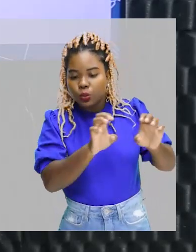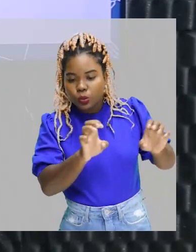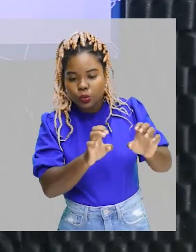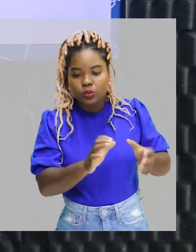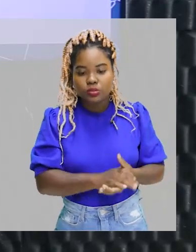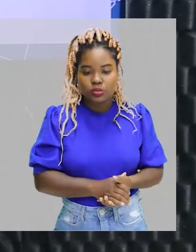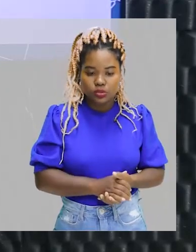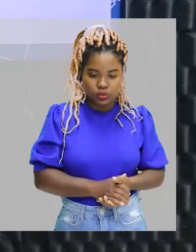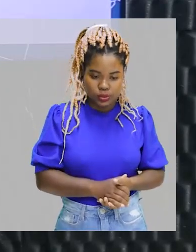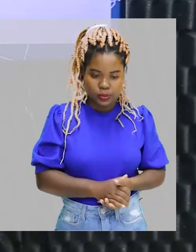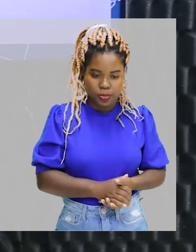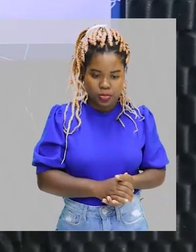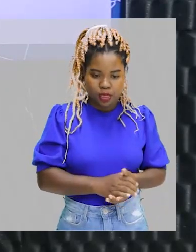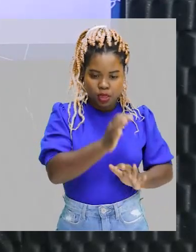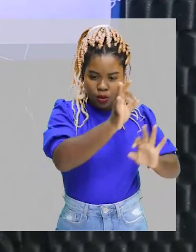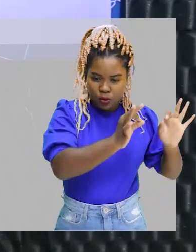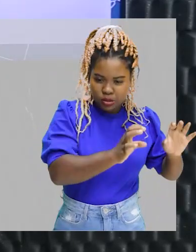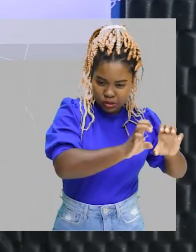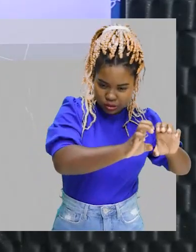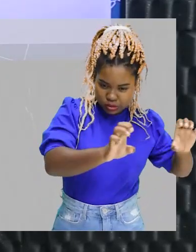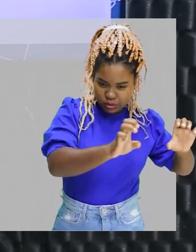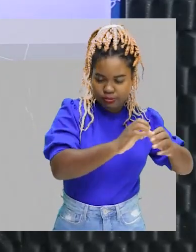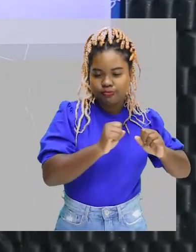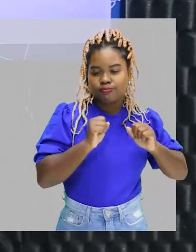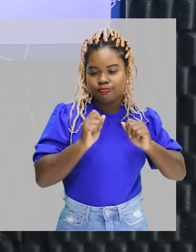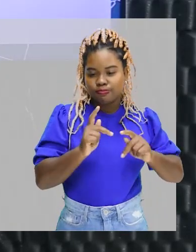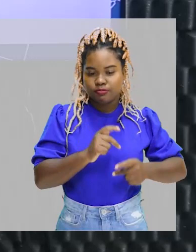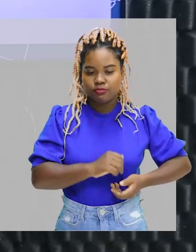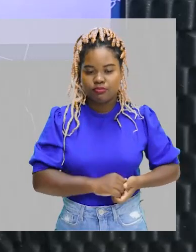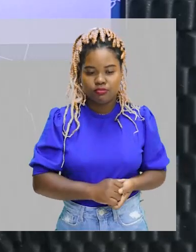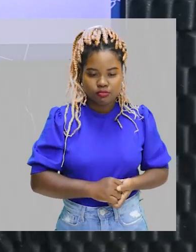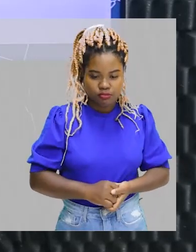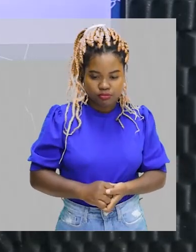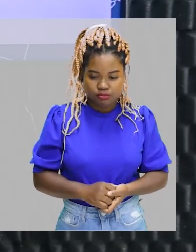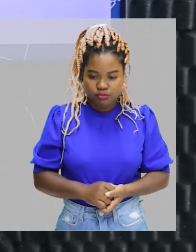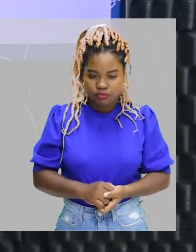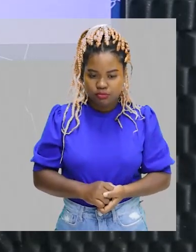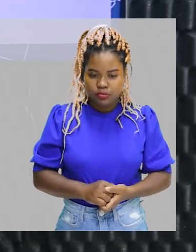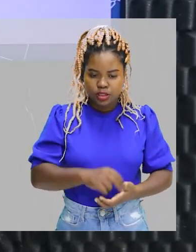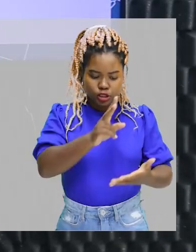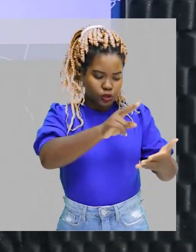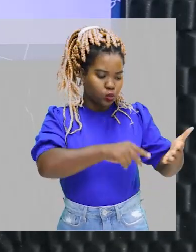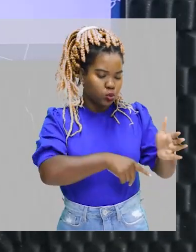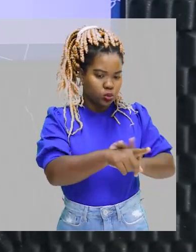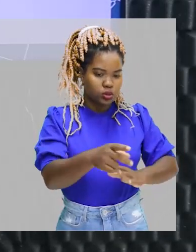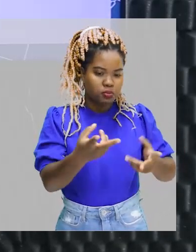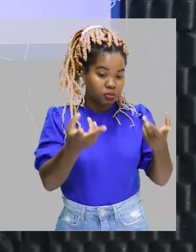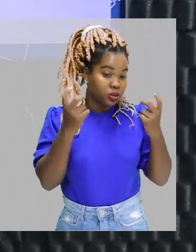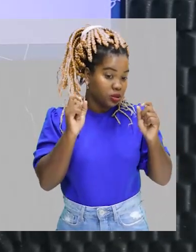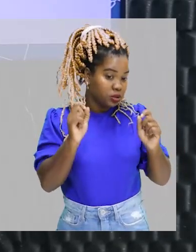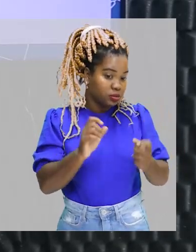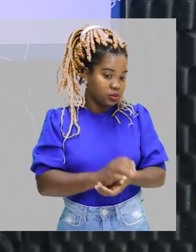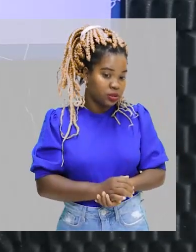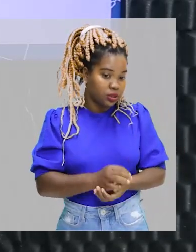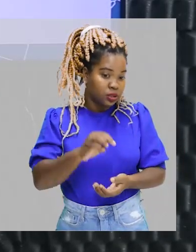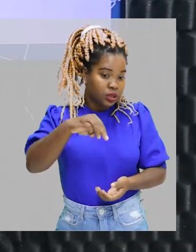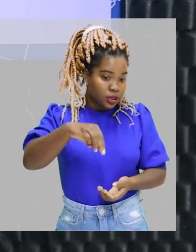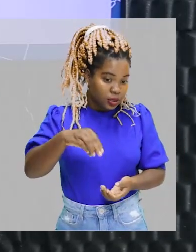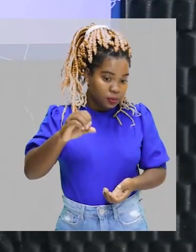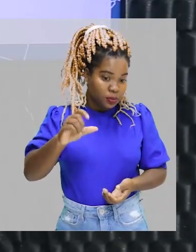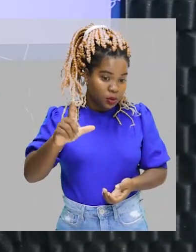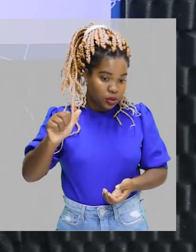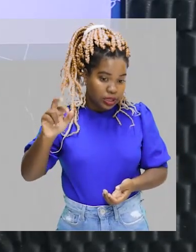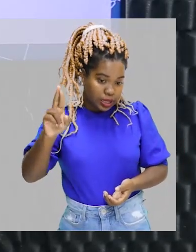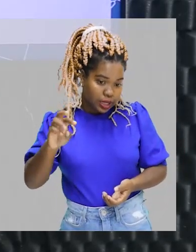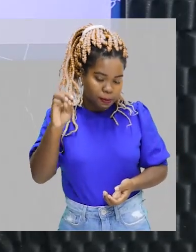e poder jogar os dados de forma correta. Então, lendo a questão, eu percebo que a minha